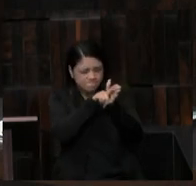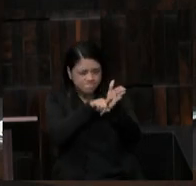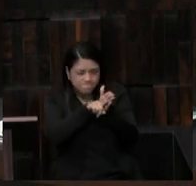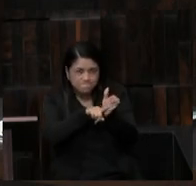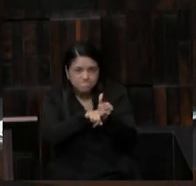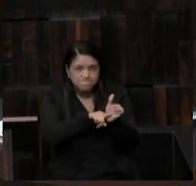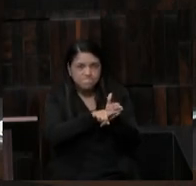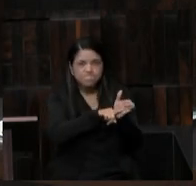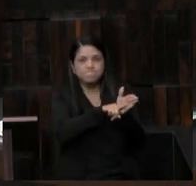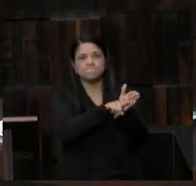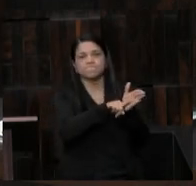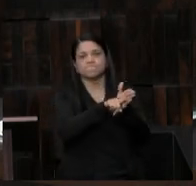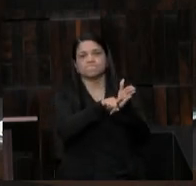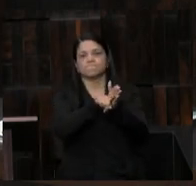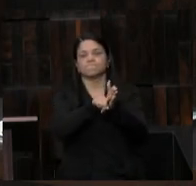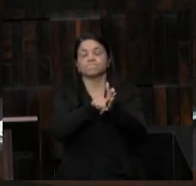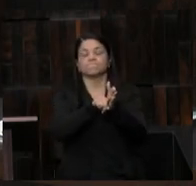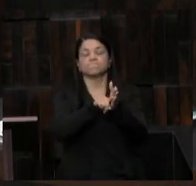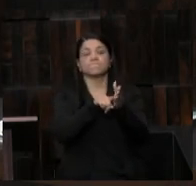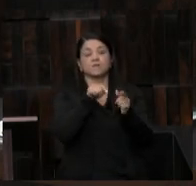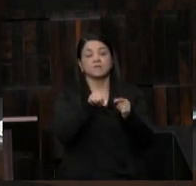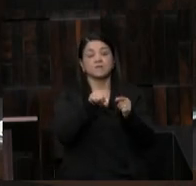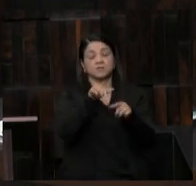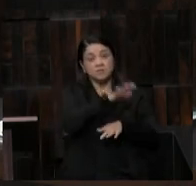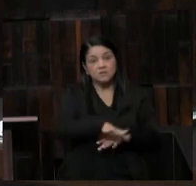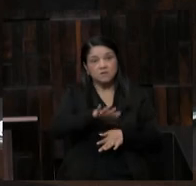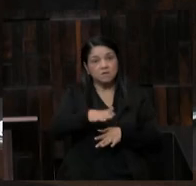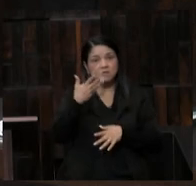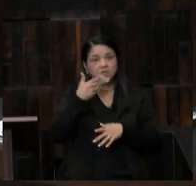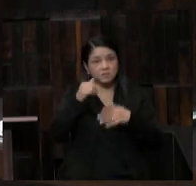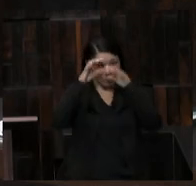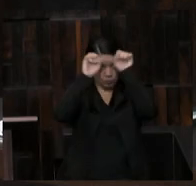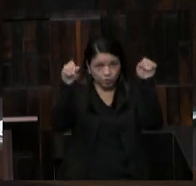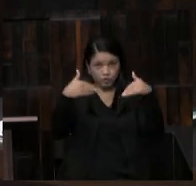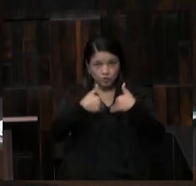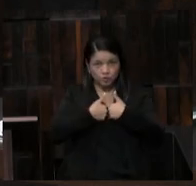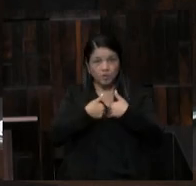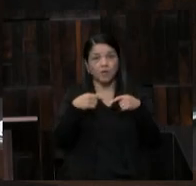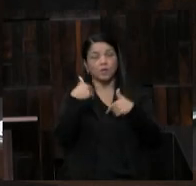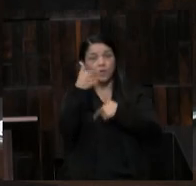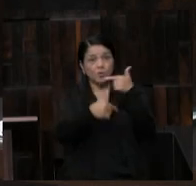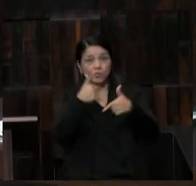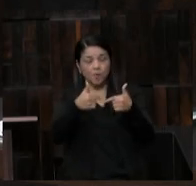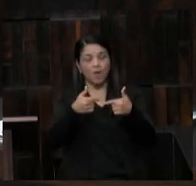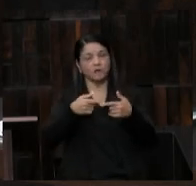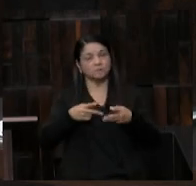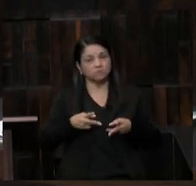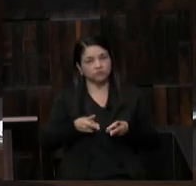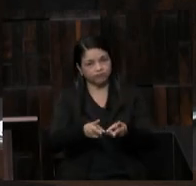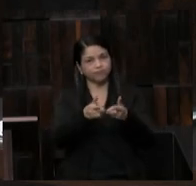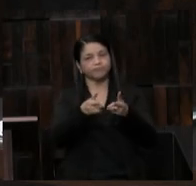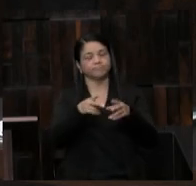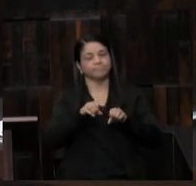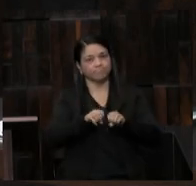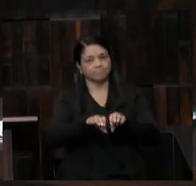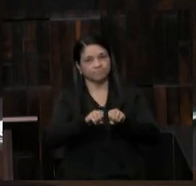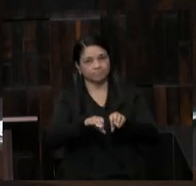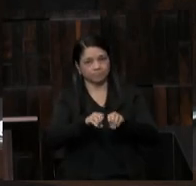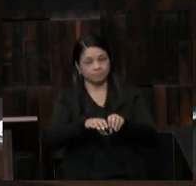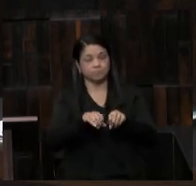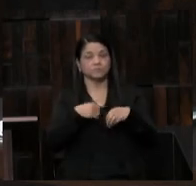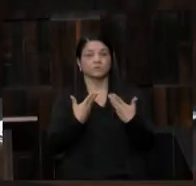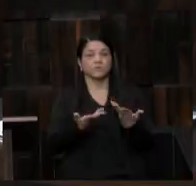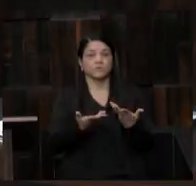efeito dessas intervenções nas crianças autistas e também ter um trabalho de educação continuada. Então, assim, não deu tempo ali de